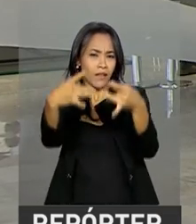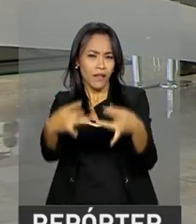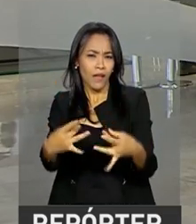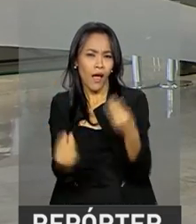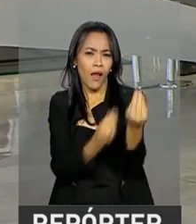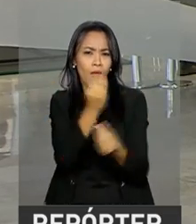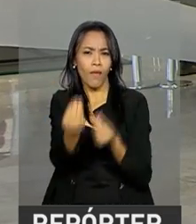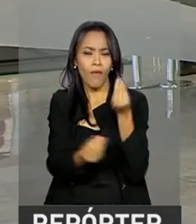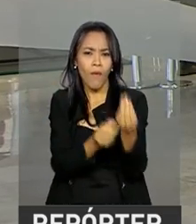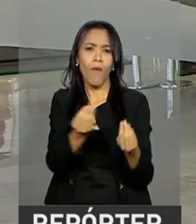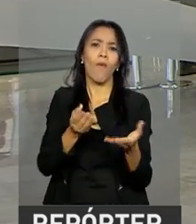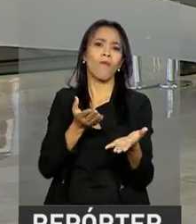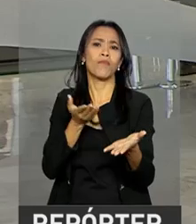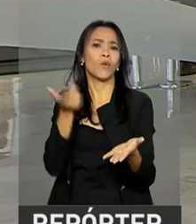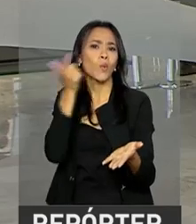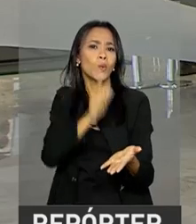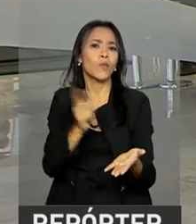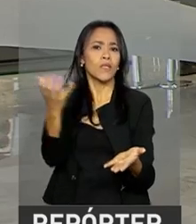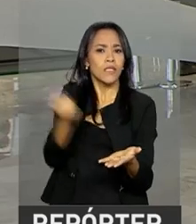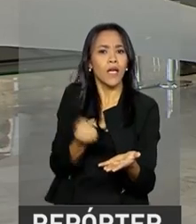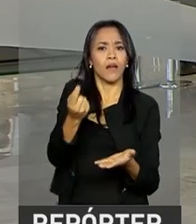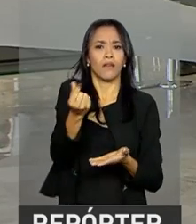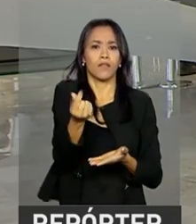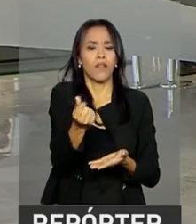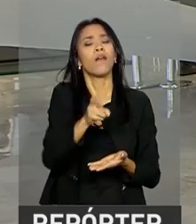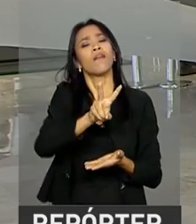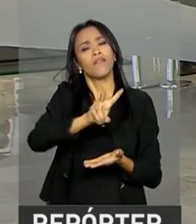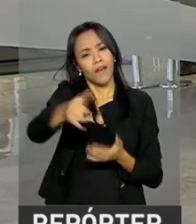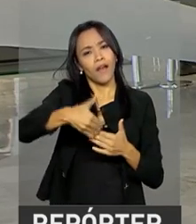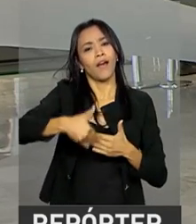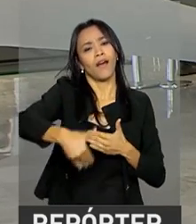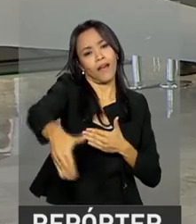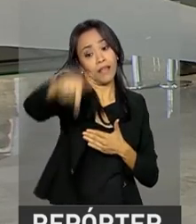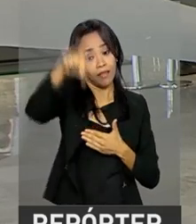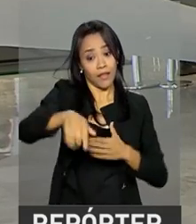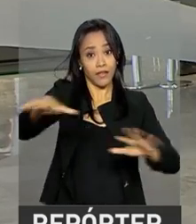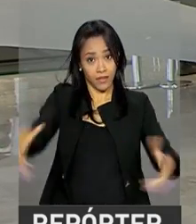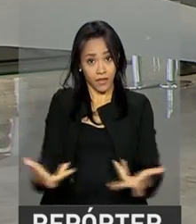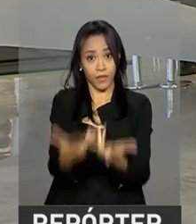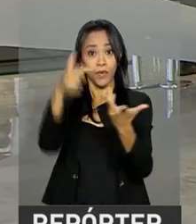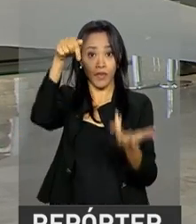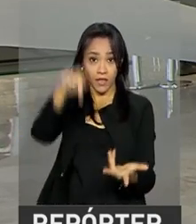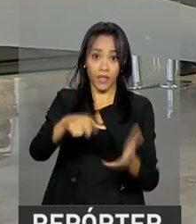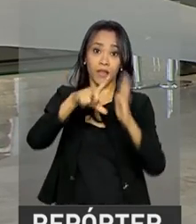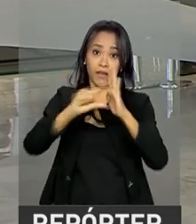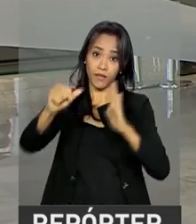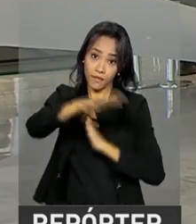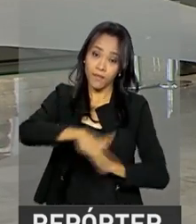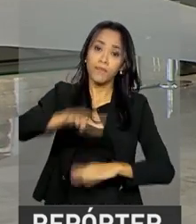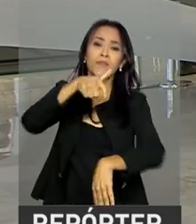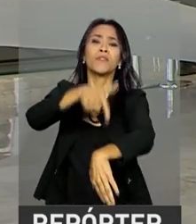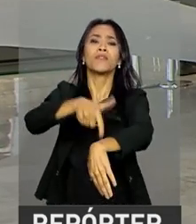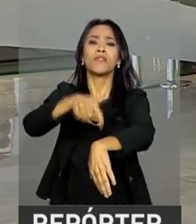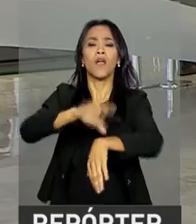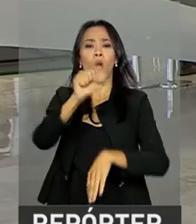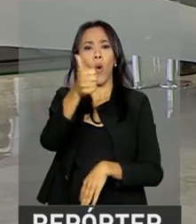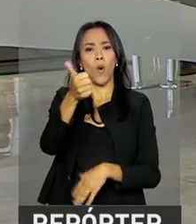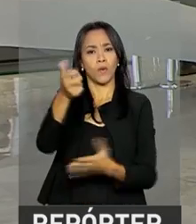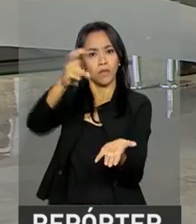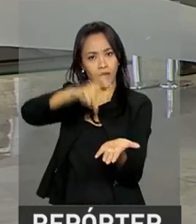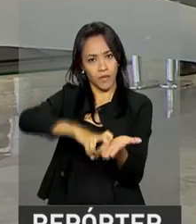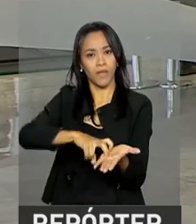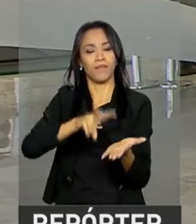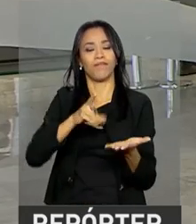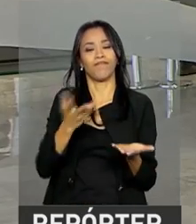ter acesso a esse dinheiro vão ser conhecidos nessa cerimônia aqui no Palácio do Planalto a partir das 11 horas da